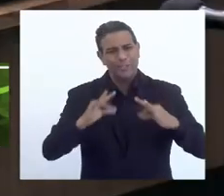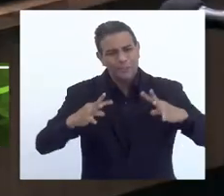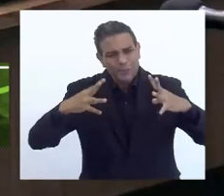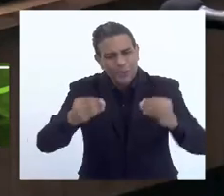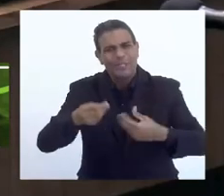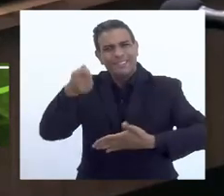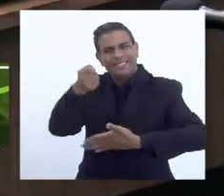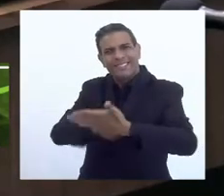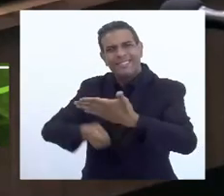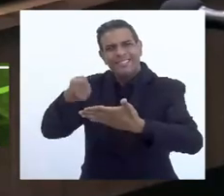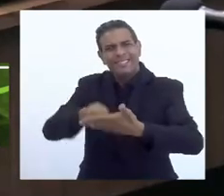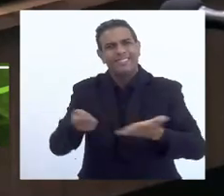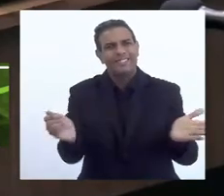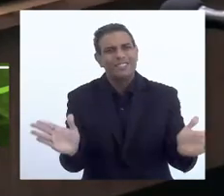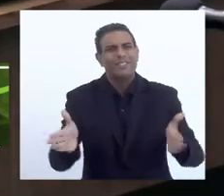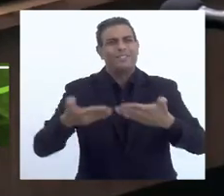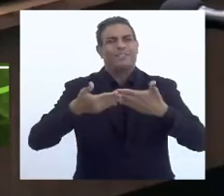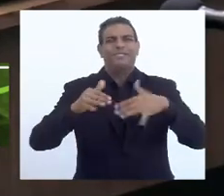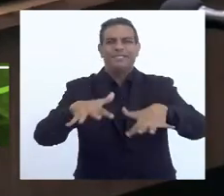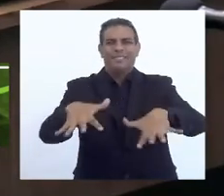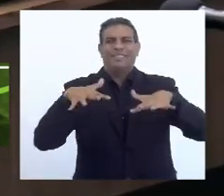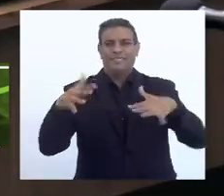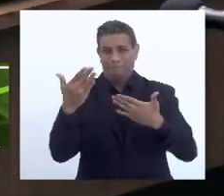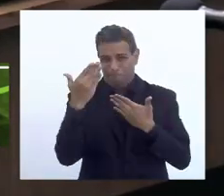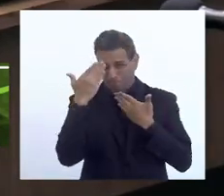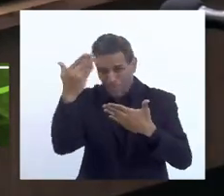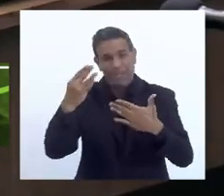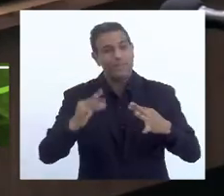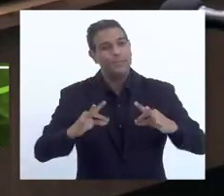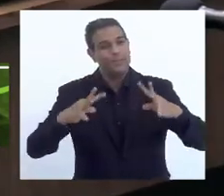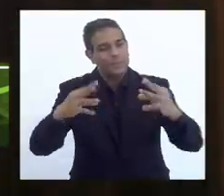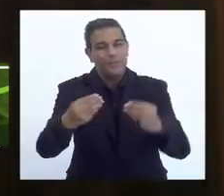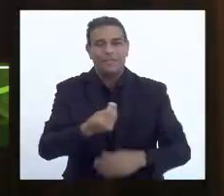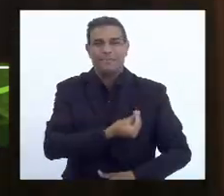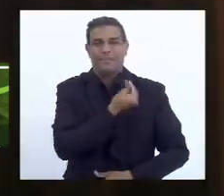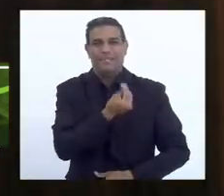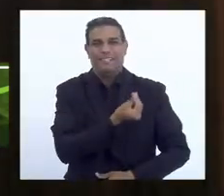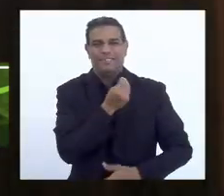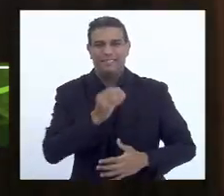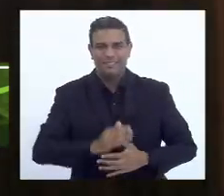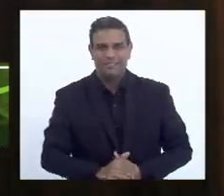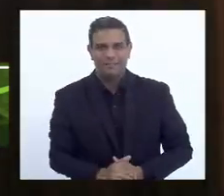guerreiras. Está encerrada a audiência. Muito obrigado pela presença de todos.